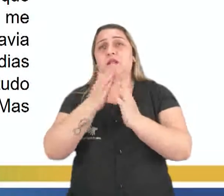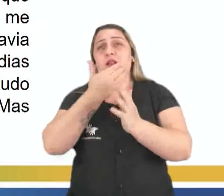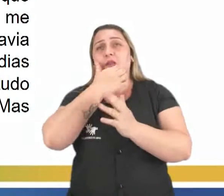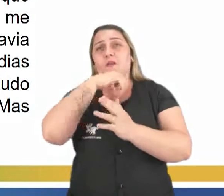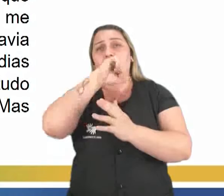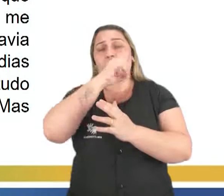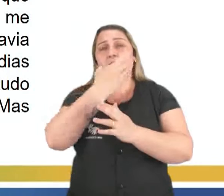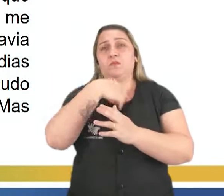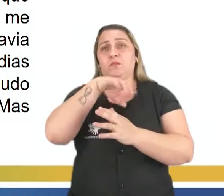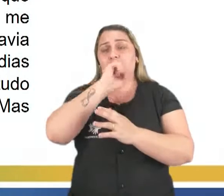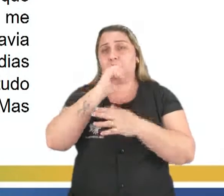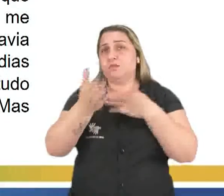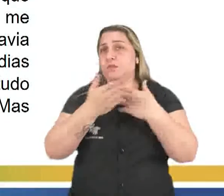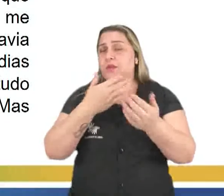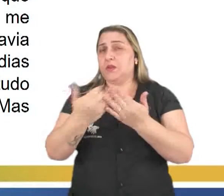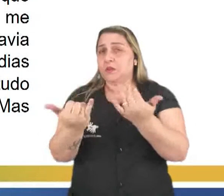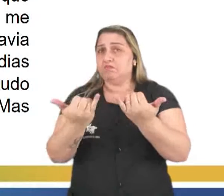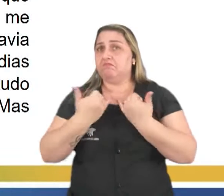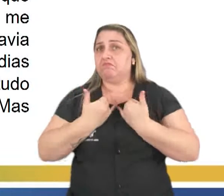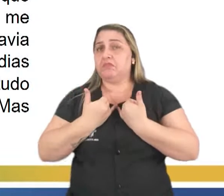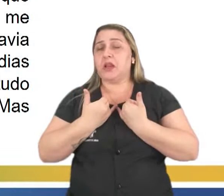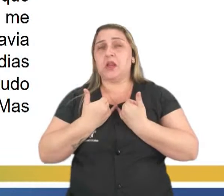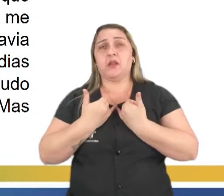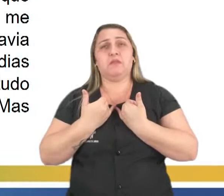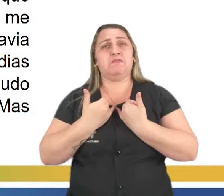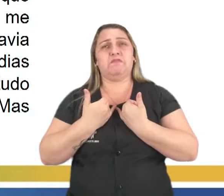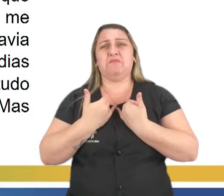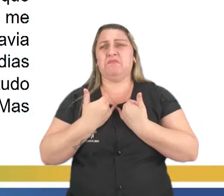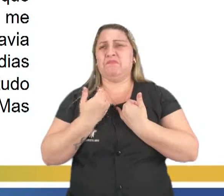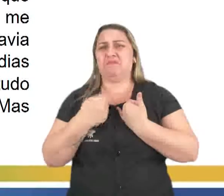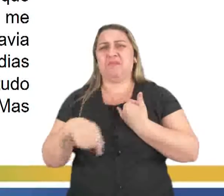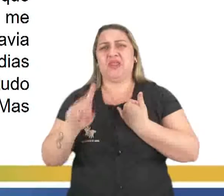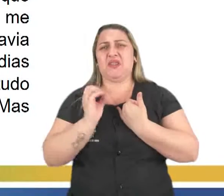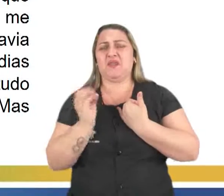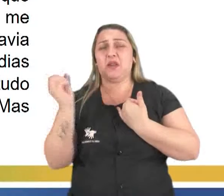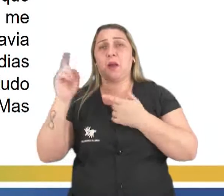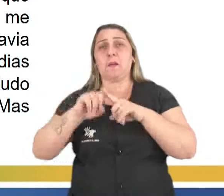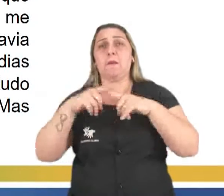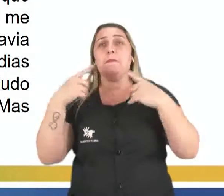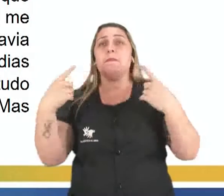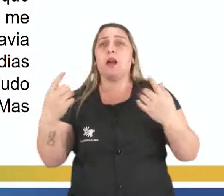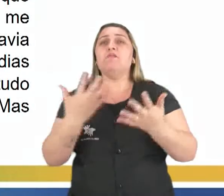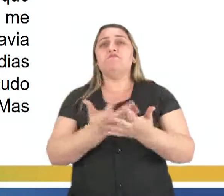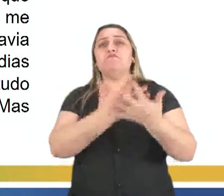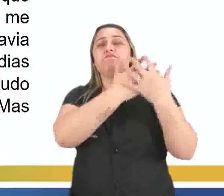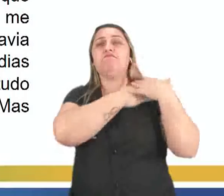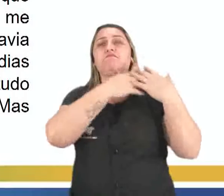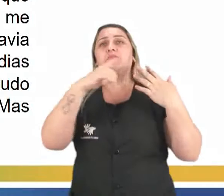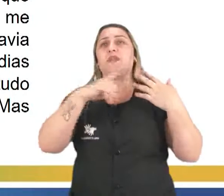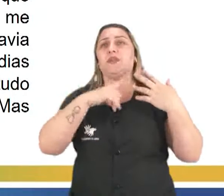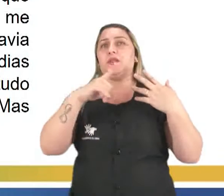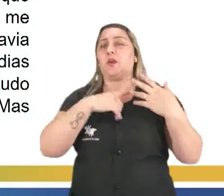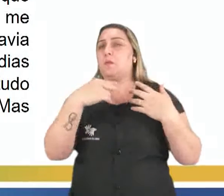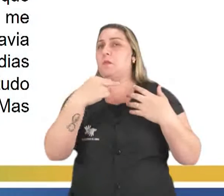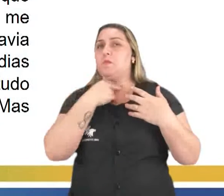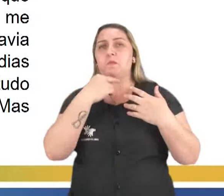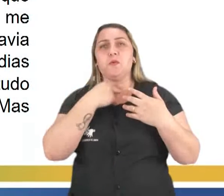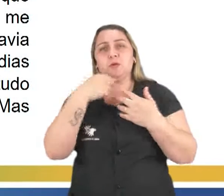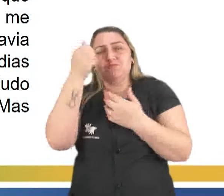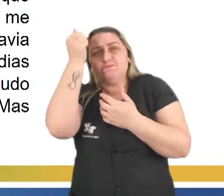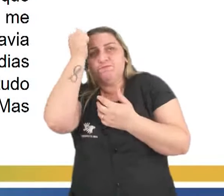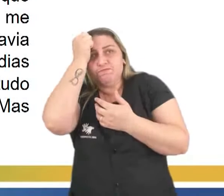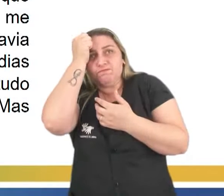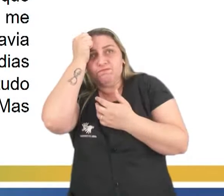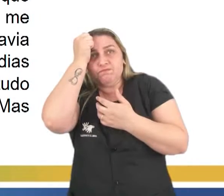pais. Qualquer coisa me dizia que não fizesse tal viagem, mas eu me havia comprometido e não podia voltar